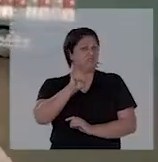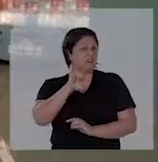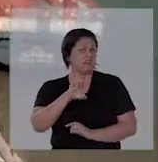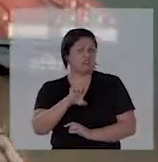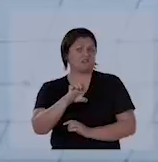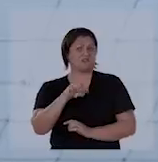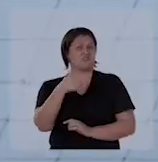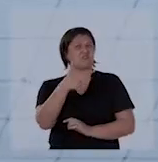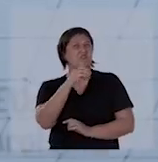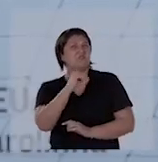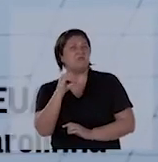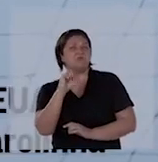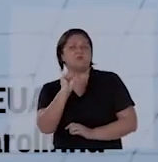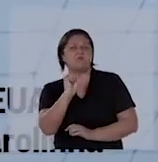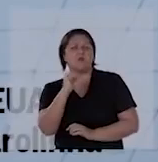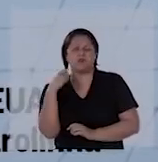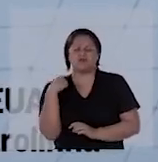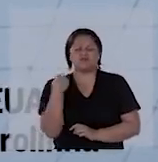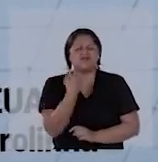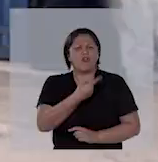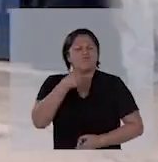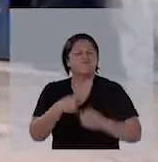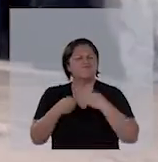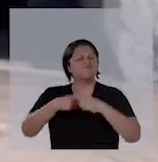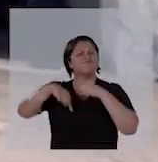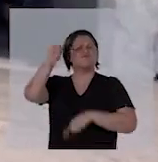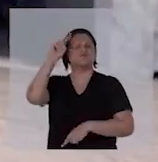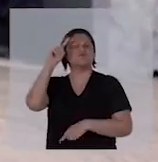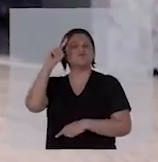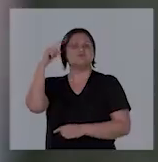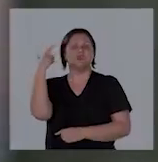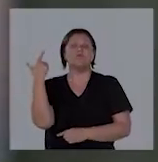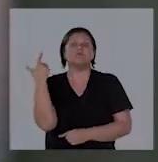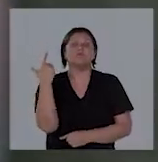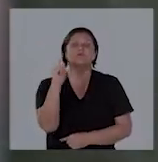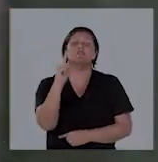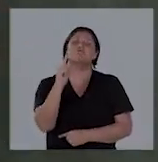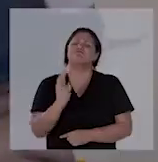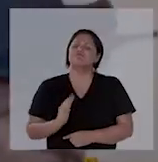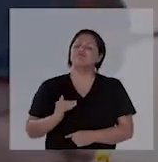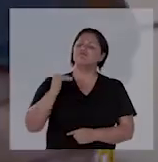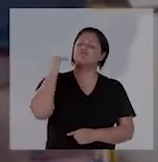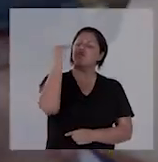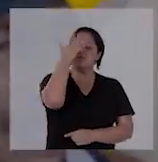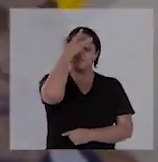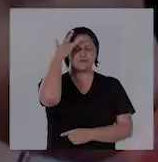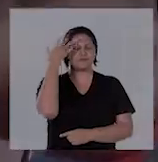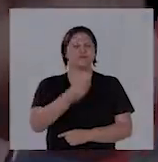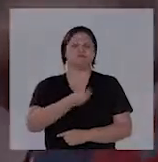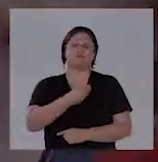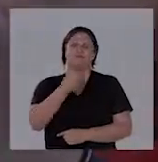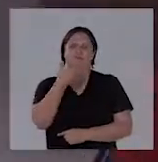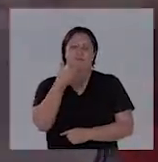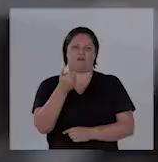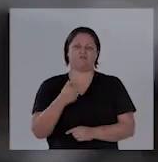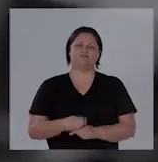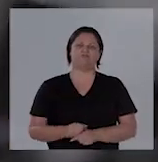econômica que abalou o mundo em 2008 e seguimos crescendo e melhorando a vida das pessoas